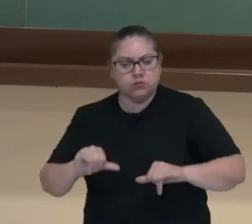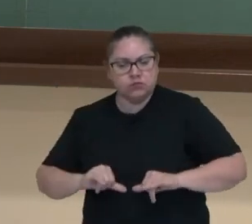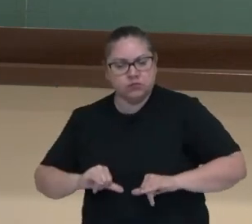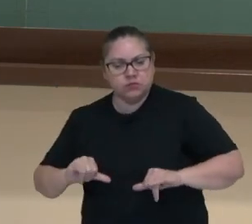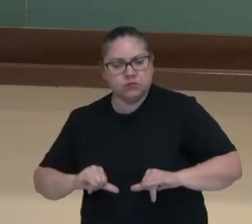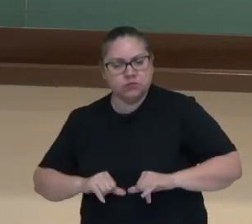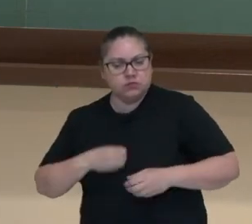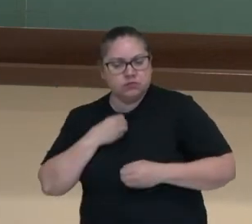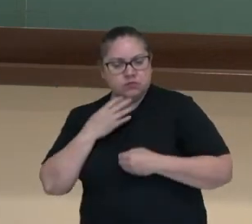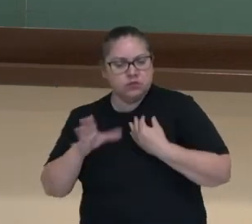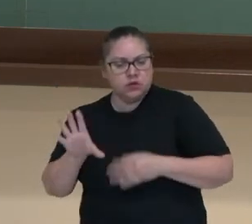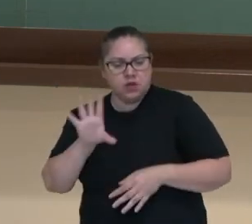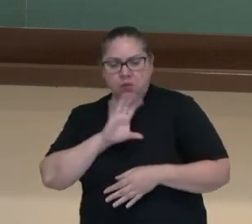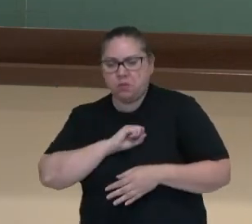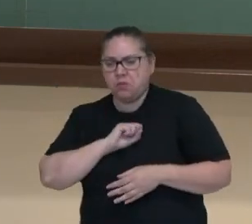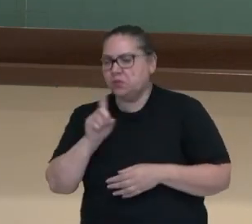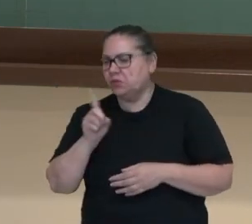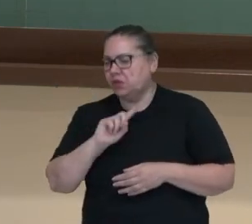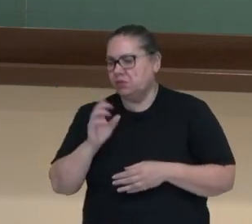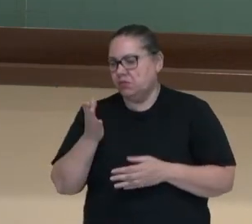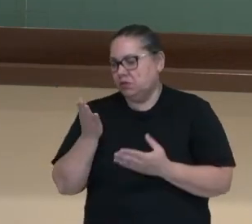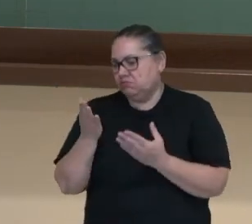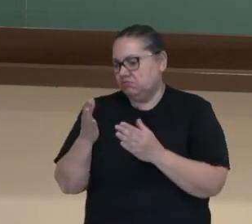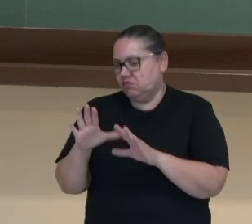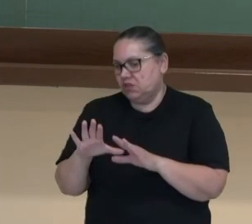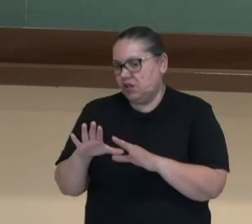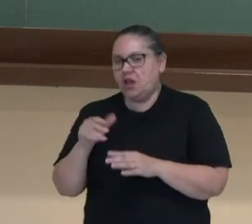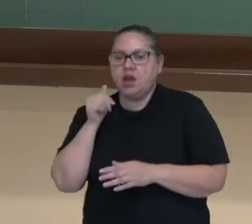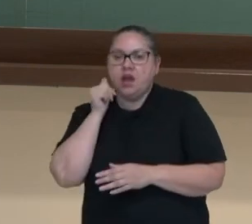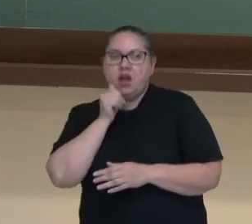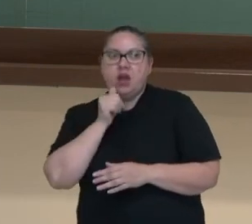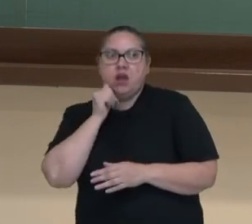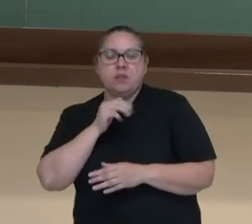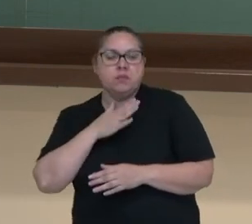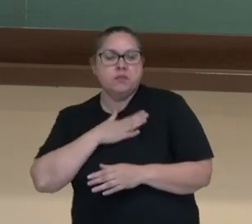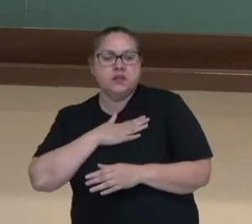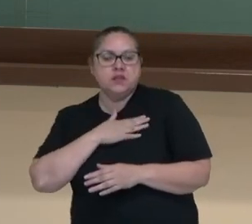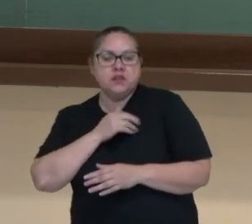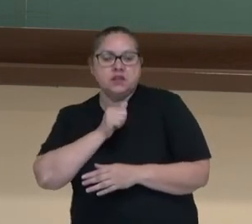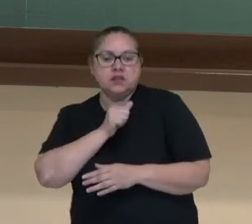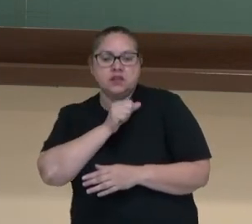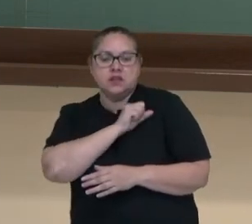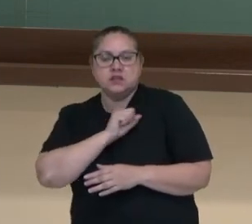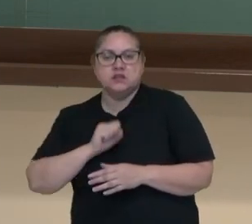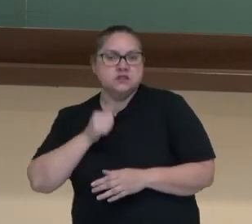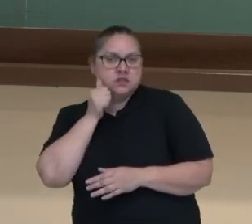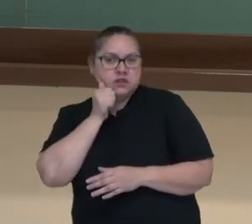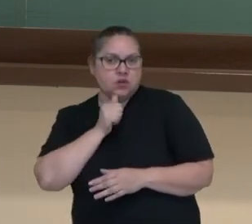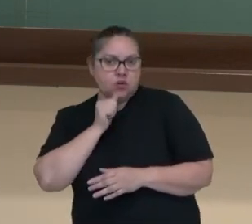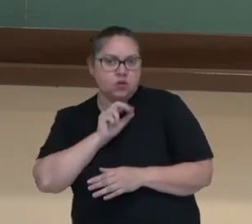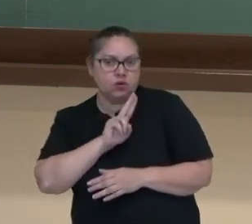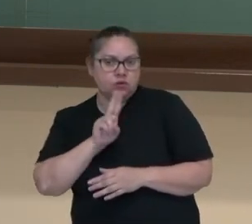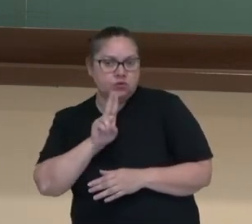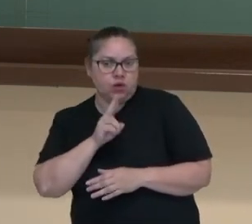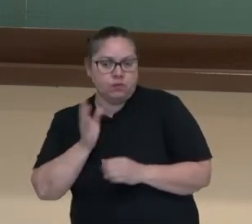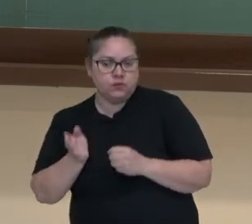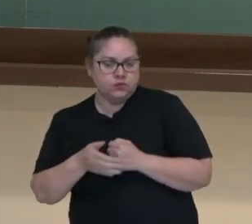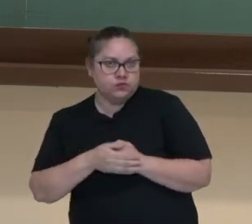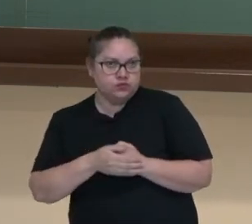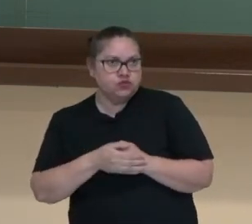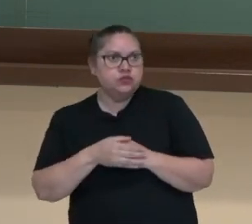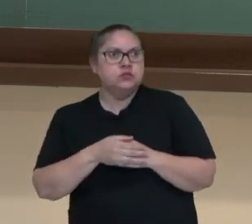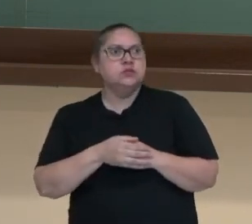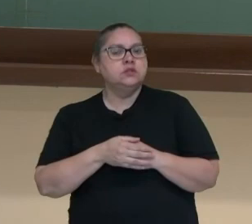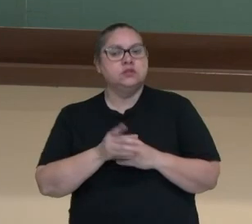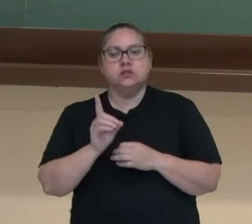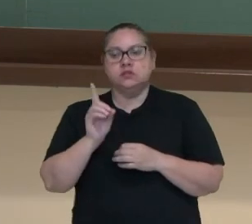poeta por causa do amor não correspondido, a mulher era chamada de minha senhora, né, porque o nome não fosse revelado, e a